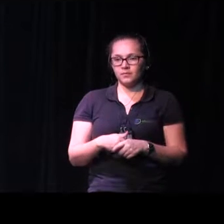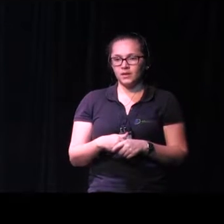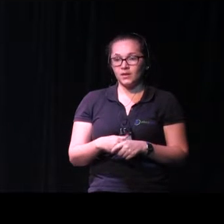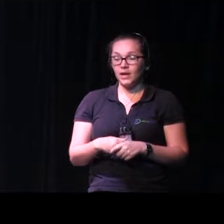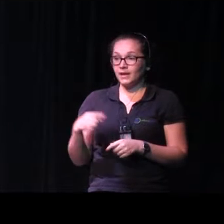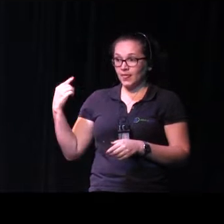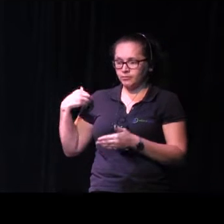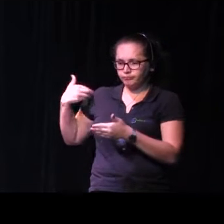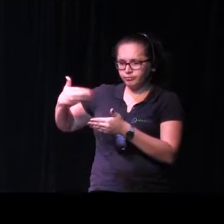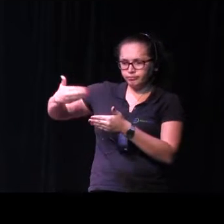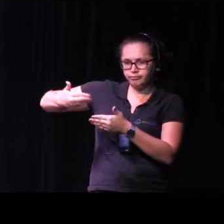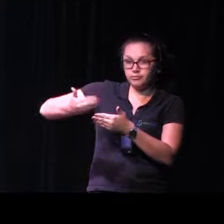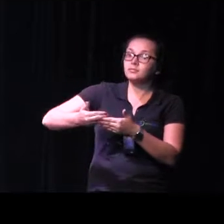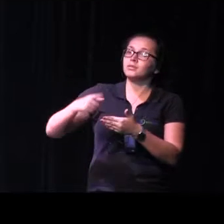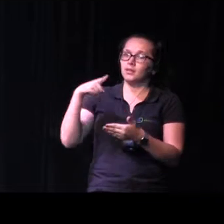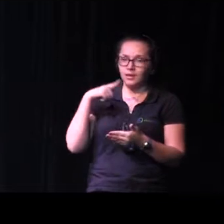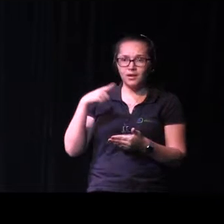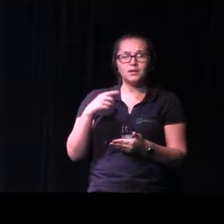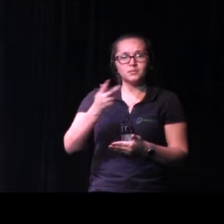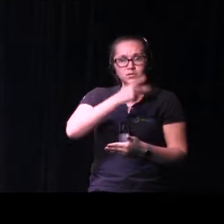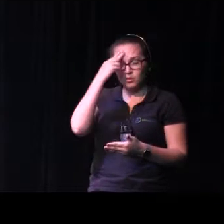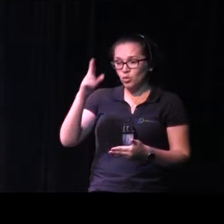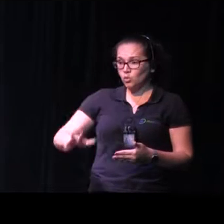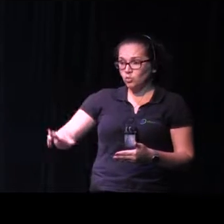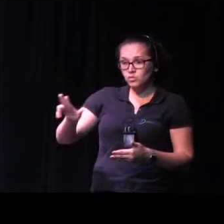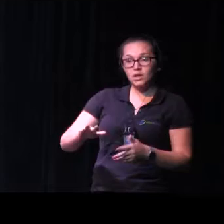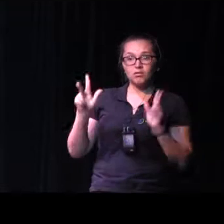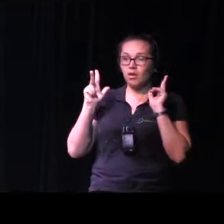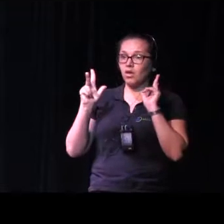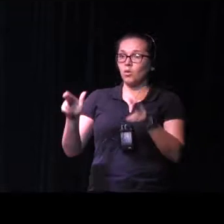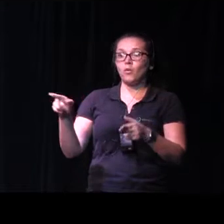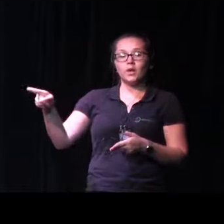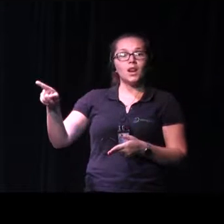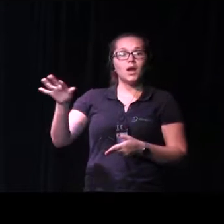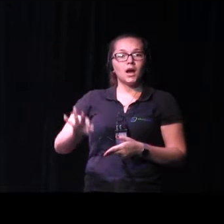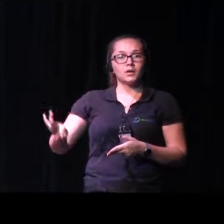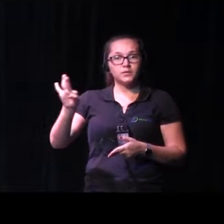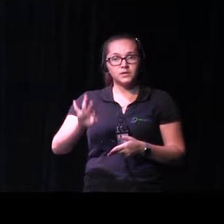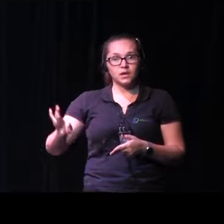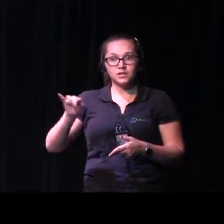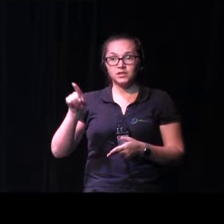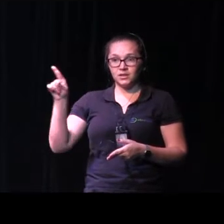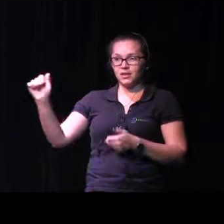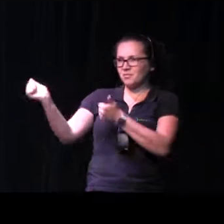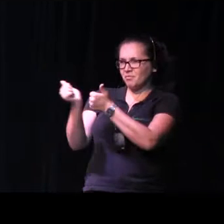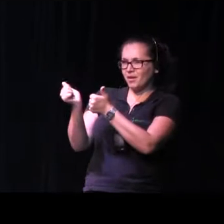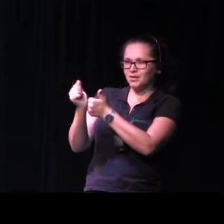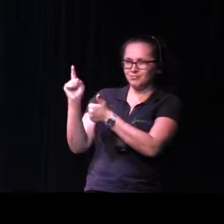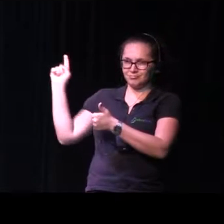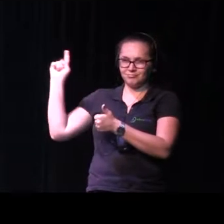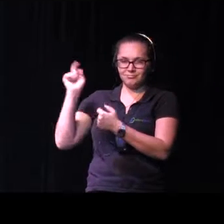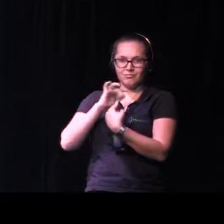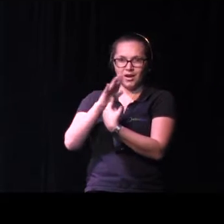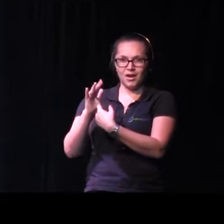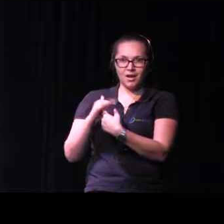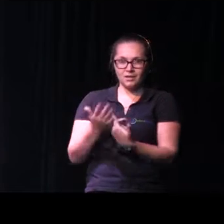inauguração e desde então tem funcionado desta forma, e a Universidade de Antioquia,